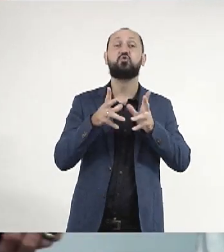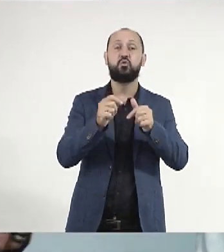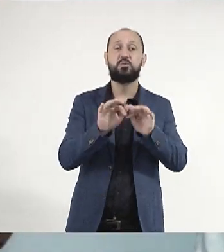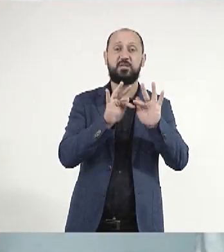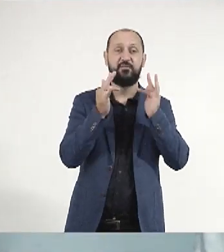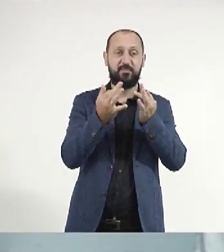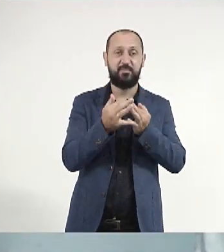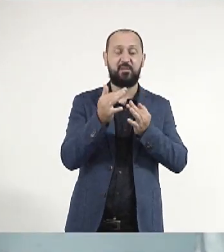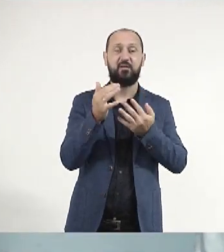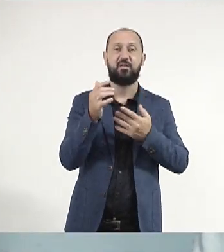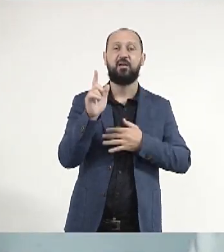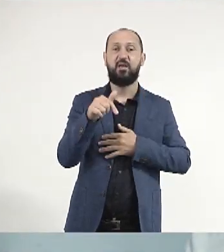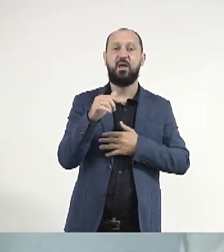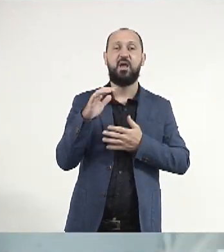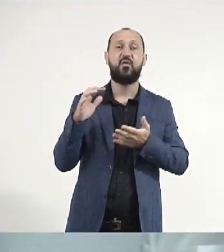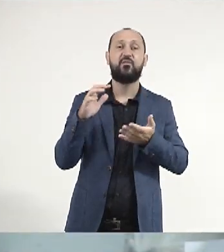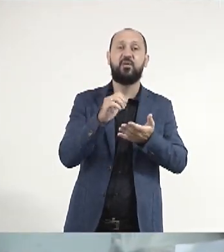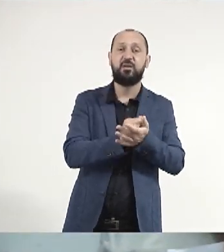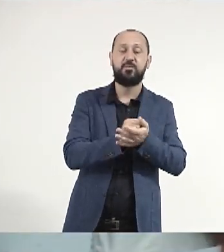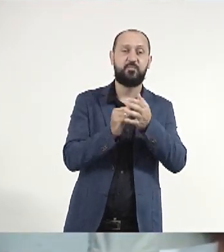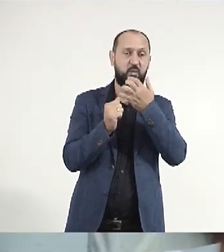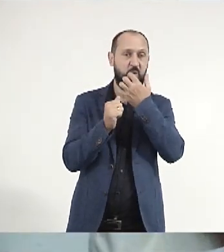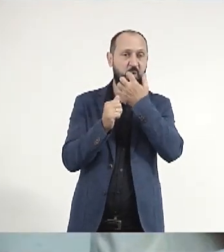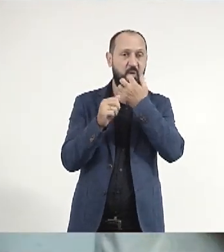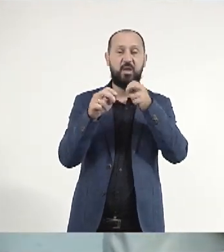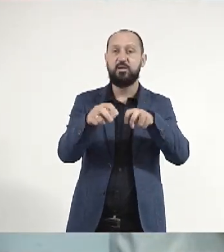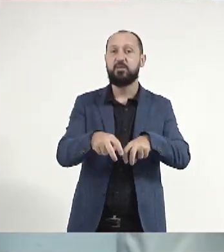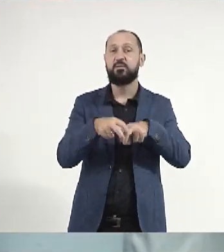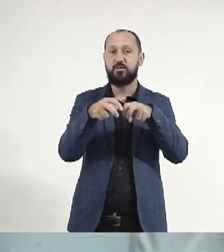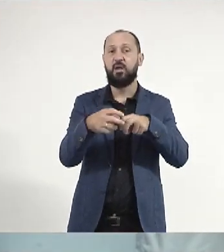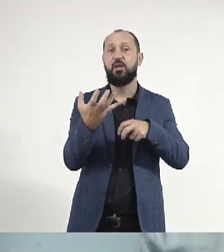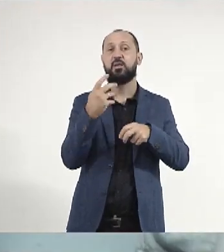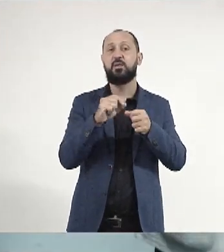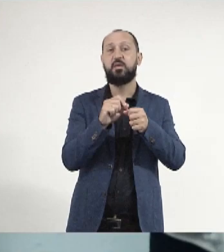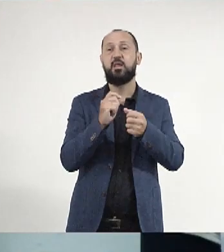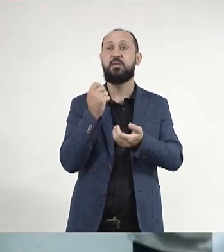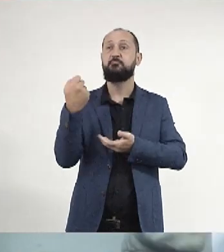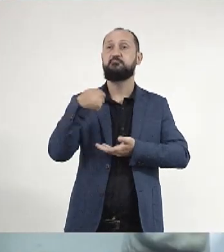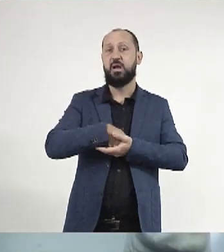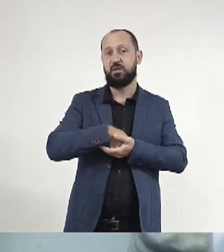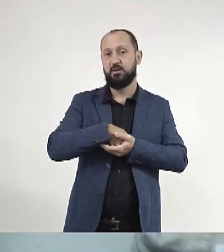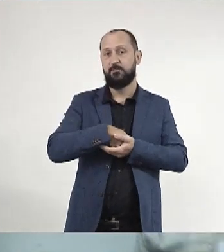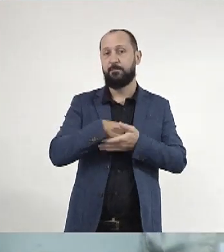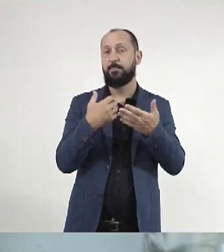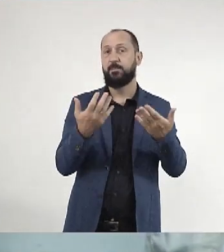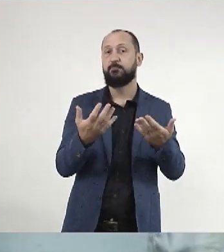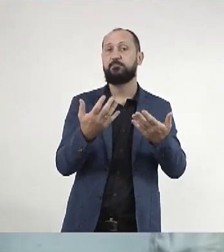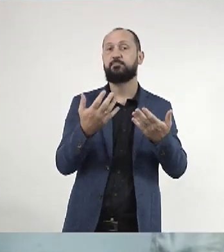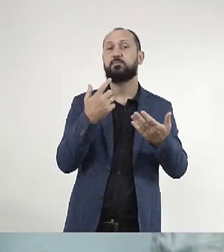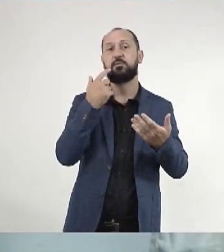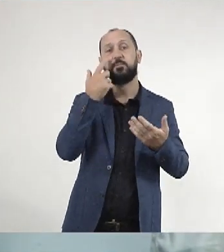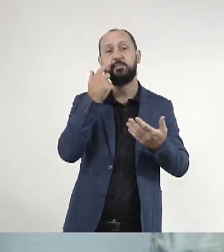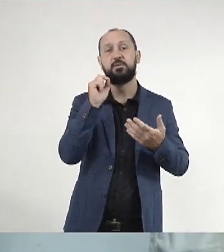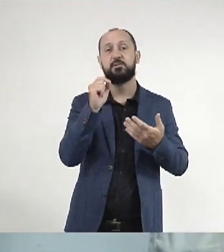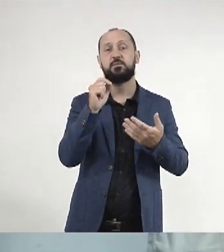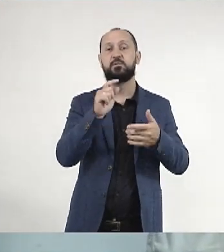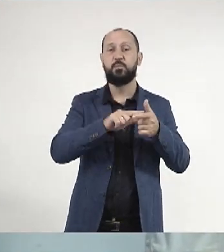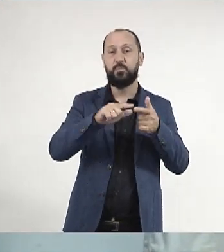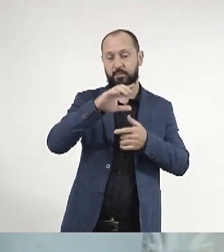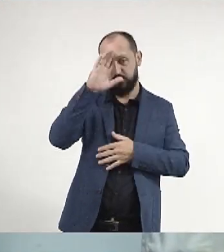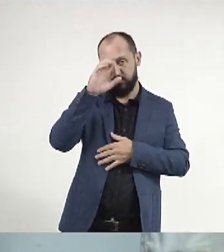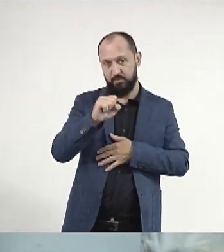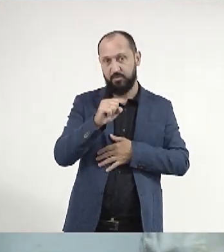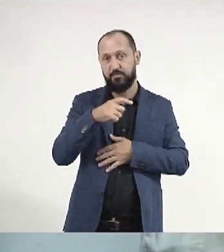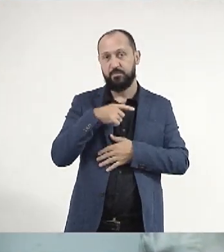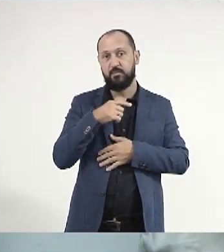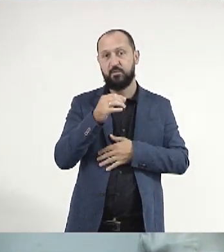fazendas estão invadidas e os produtores querem a indenização. Então, eu acho assim, a gente precisa ver esse tipo de solução para não